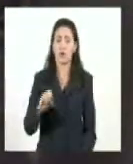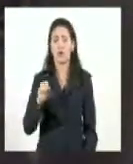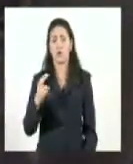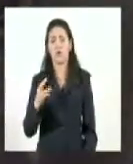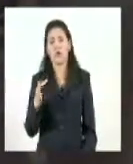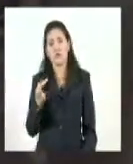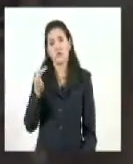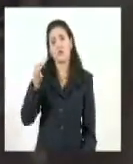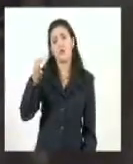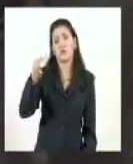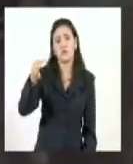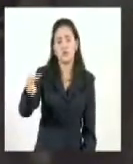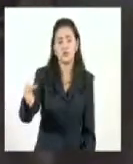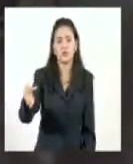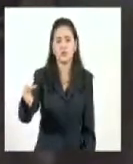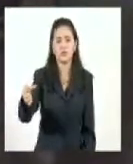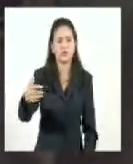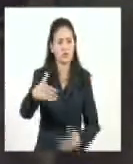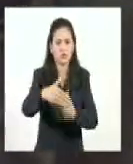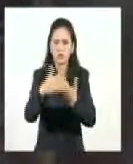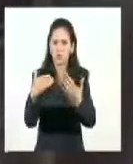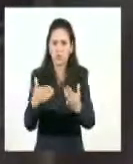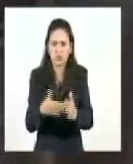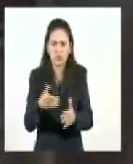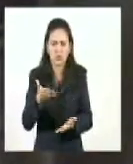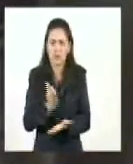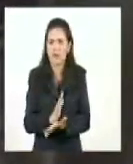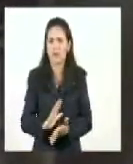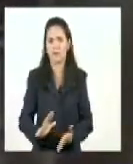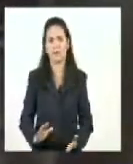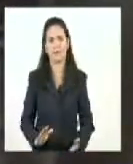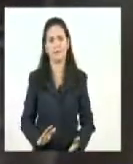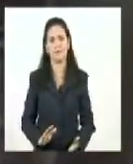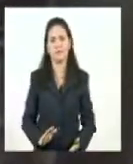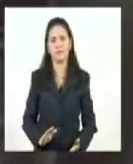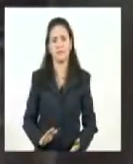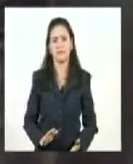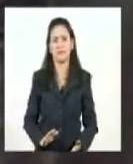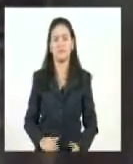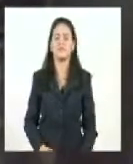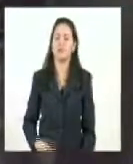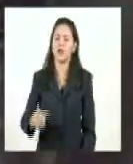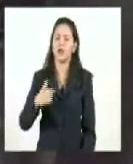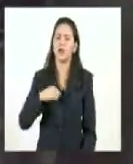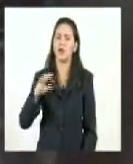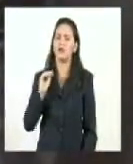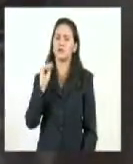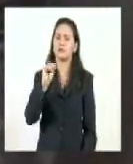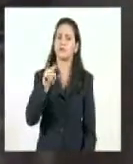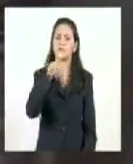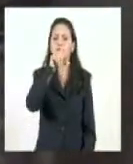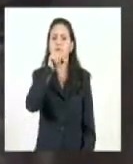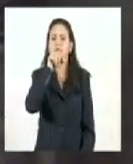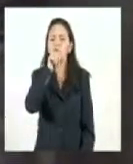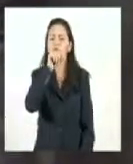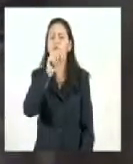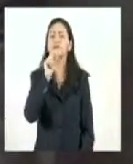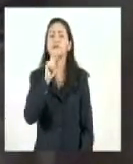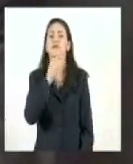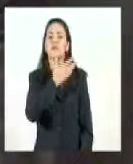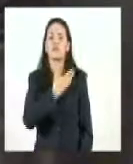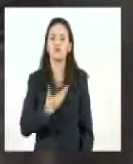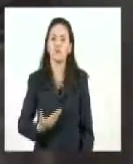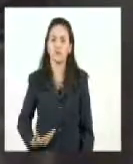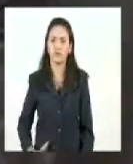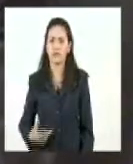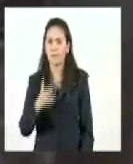isso vai vir ao chão. Eu coloquei uma vez, no próprio Twitter, dizendo que o governo